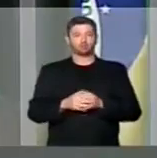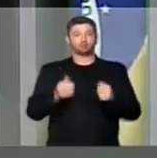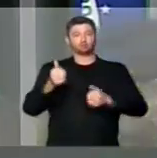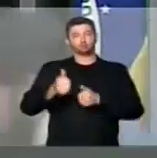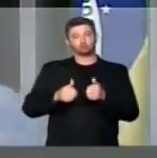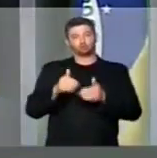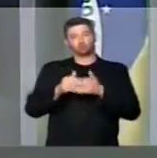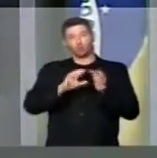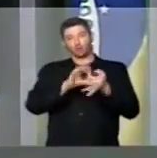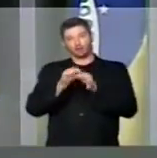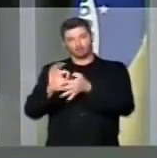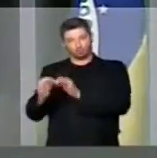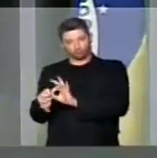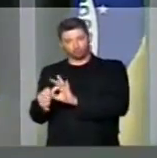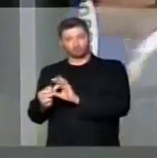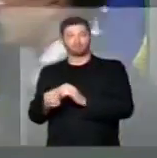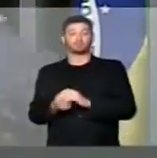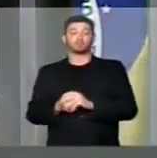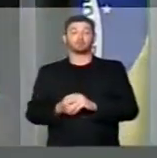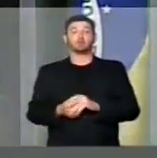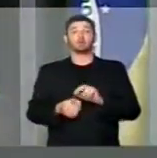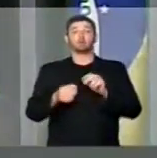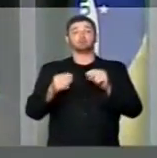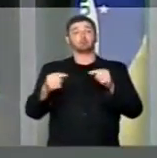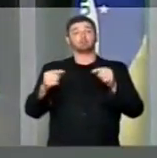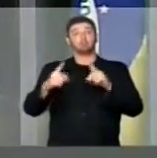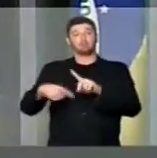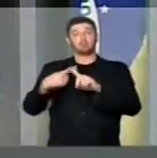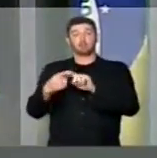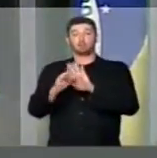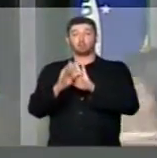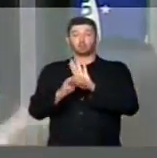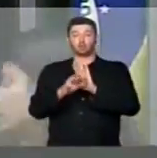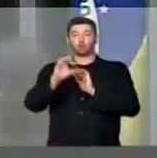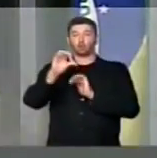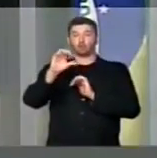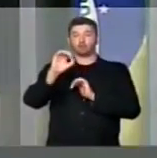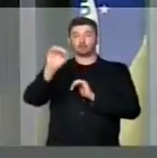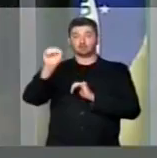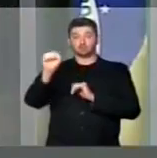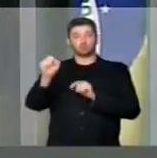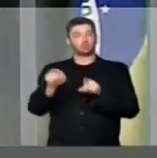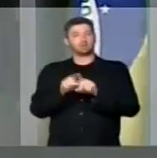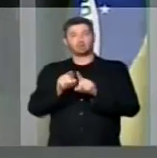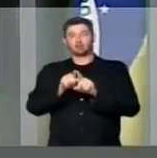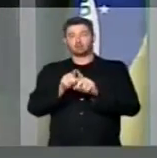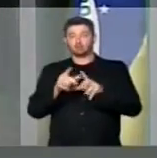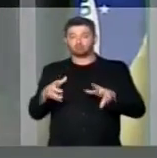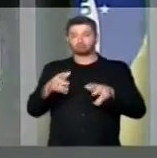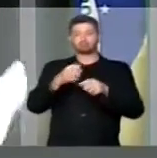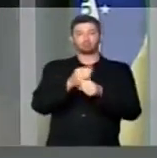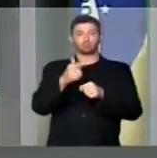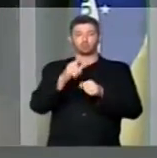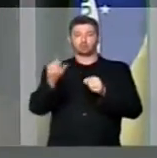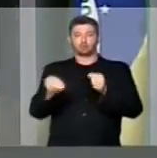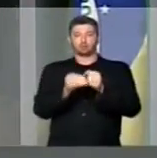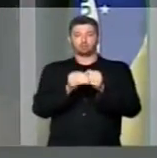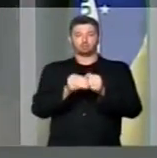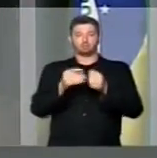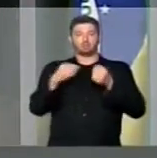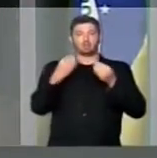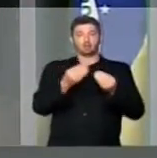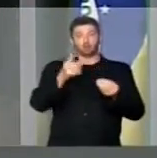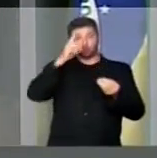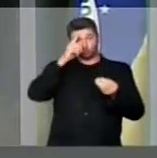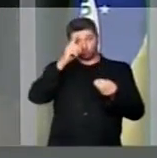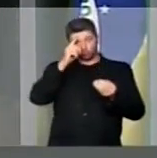Adicionalmente, pelos termos do mesmo substitutivo, os 90 segundos não entram no volume total a ser entregue